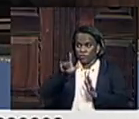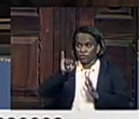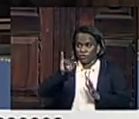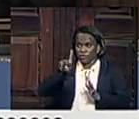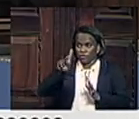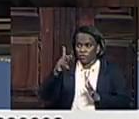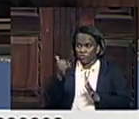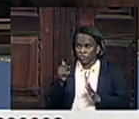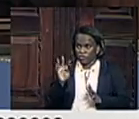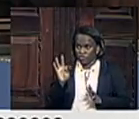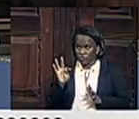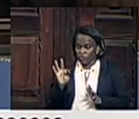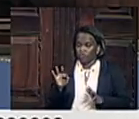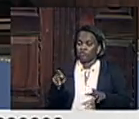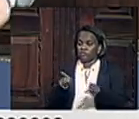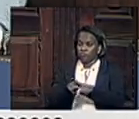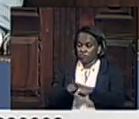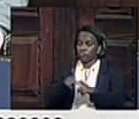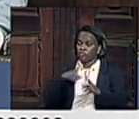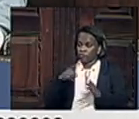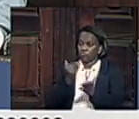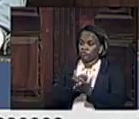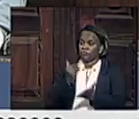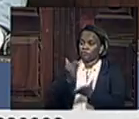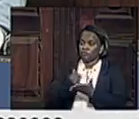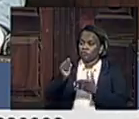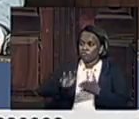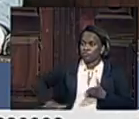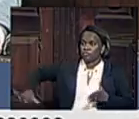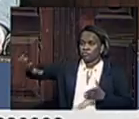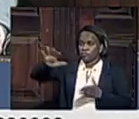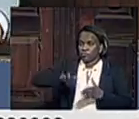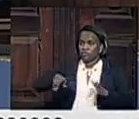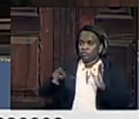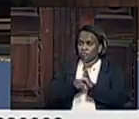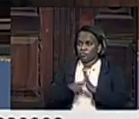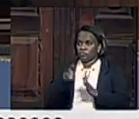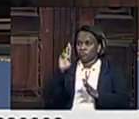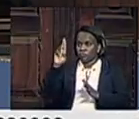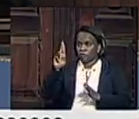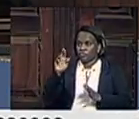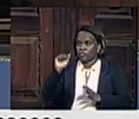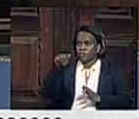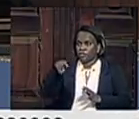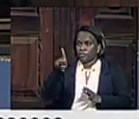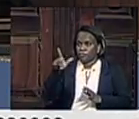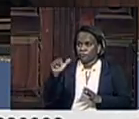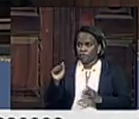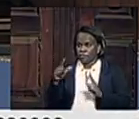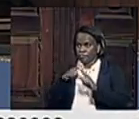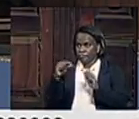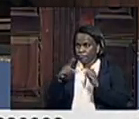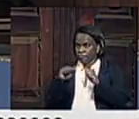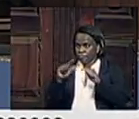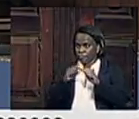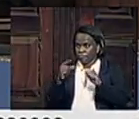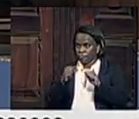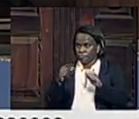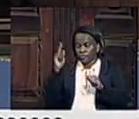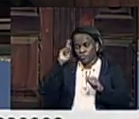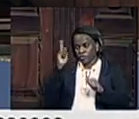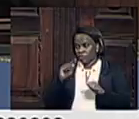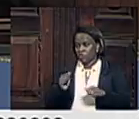Light e ainda se estende para a área de concessão da Ampla, que eu não sei